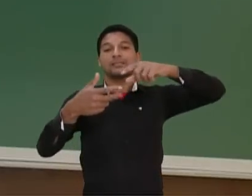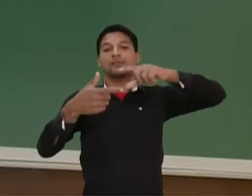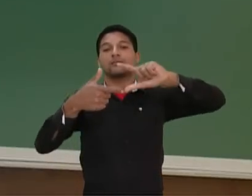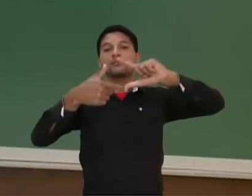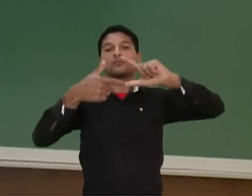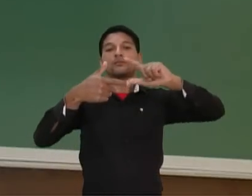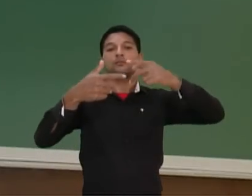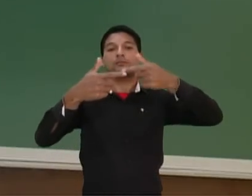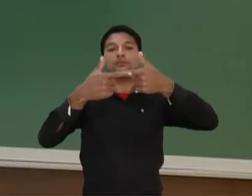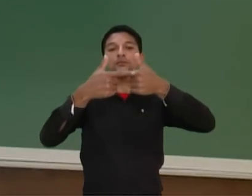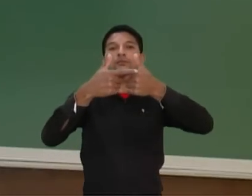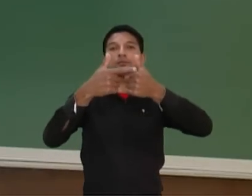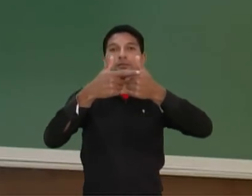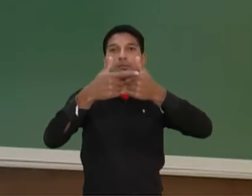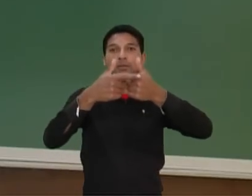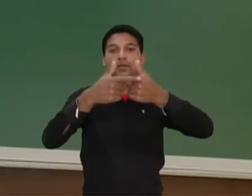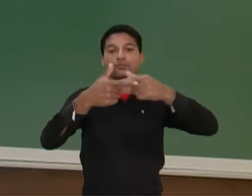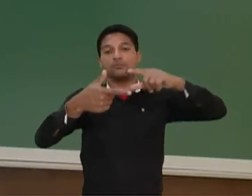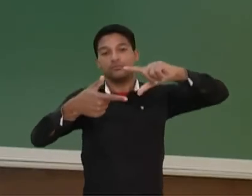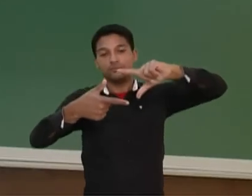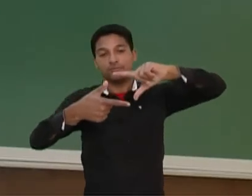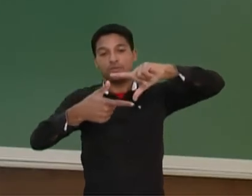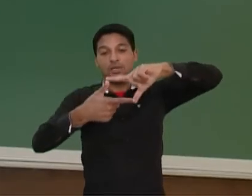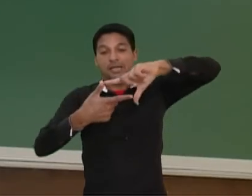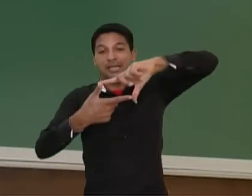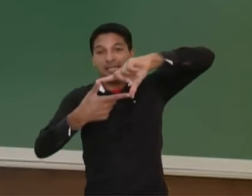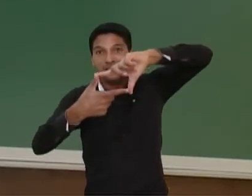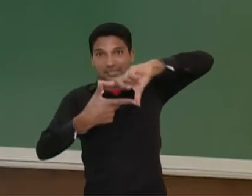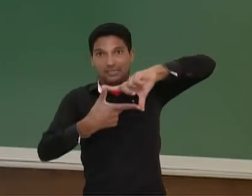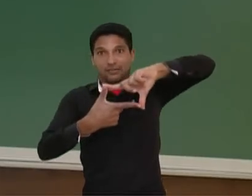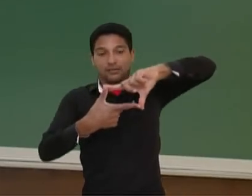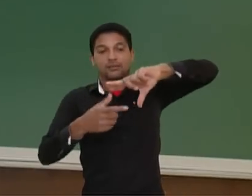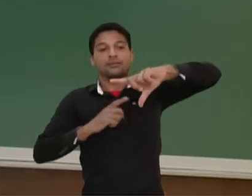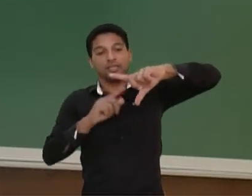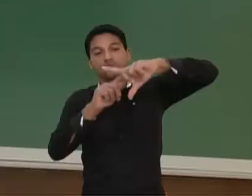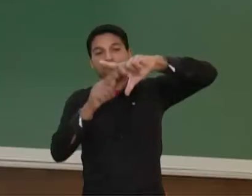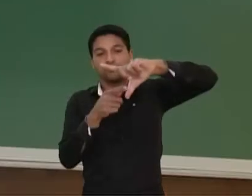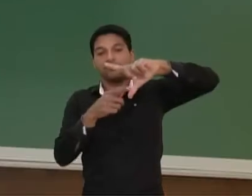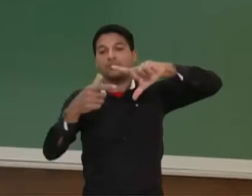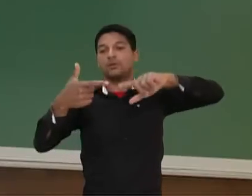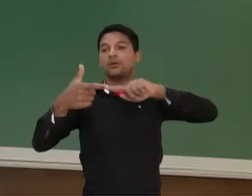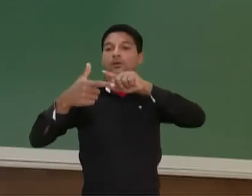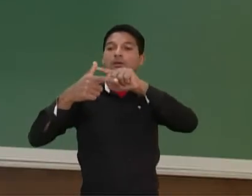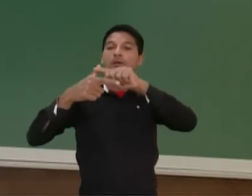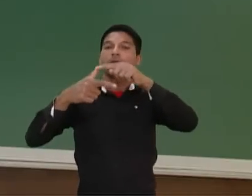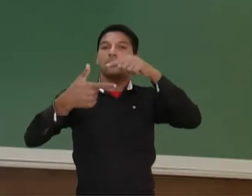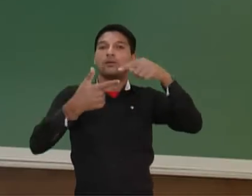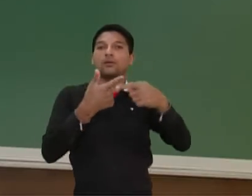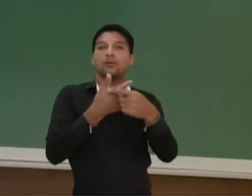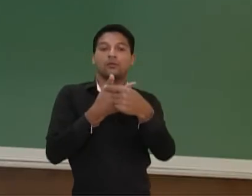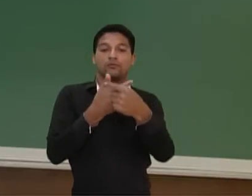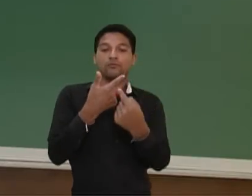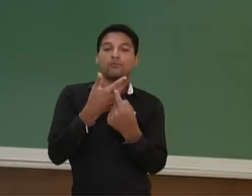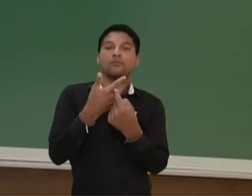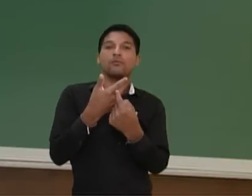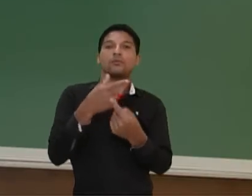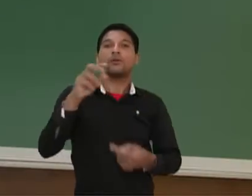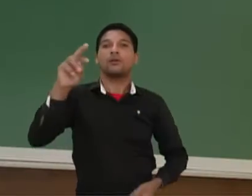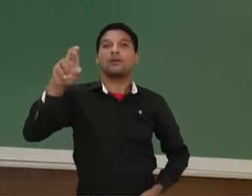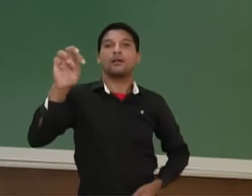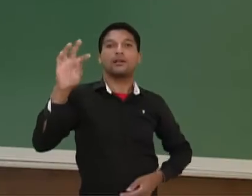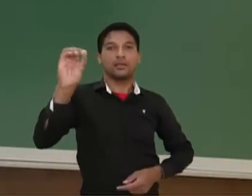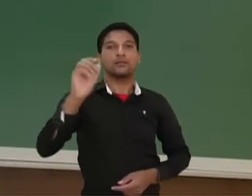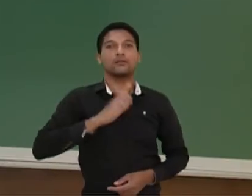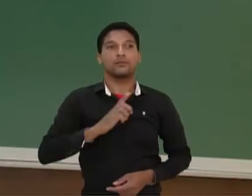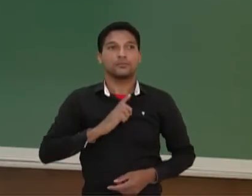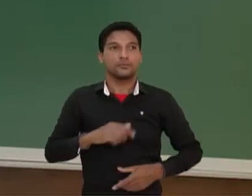retos. Tá? Já tínhamos conversado sobre isso, mas agora a gente tem a anotação aqui. O trapézio isósceles, os lados não